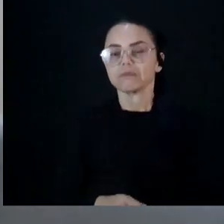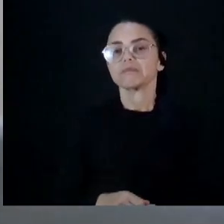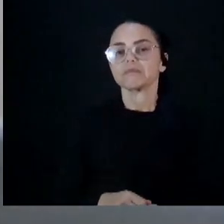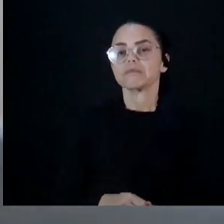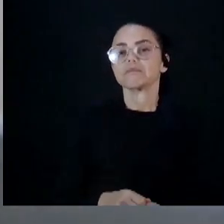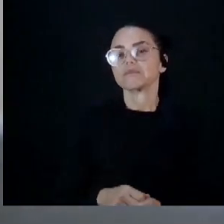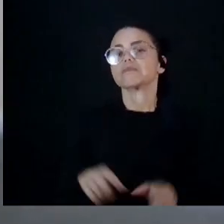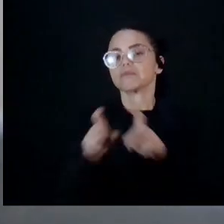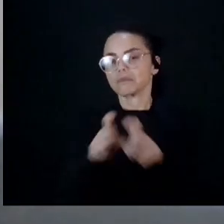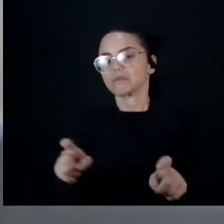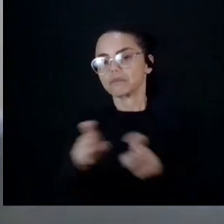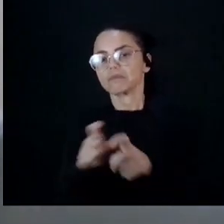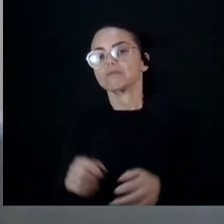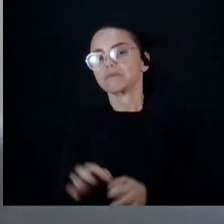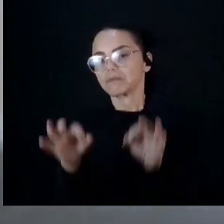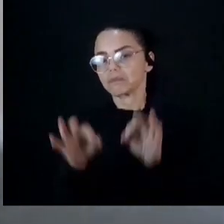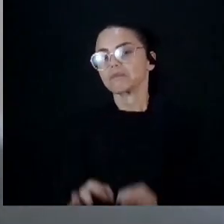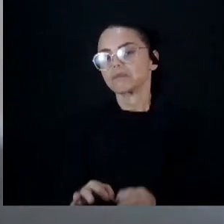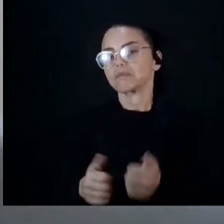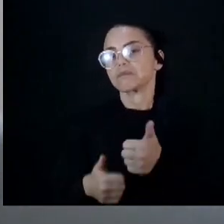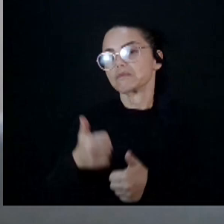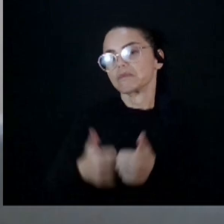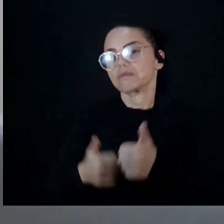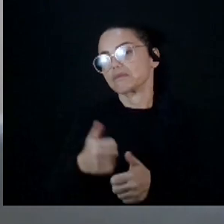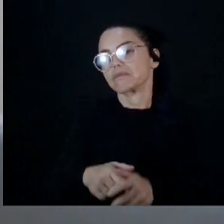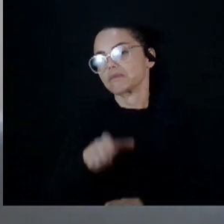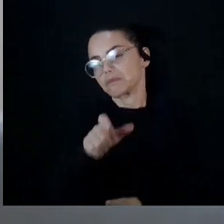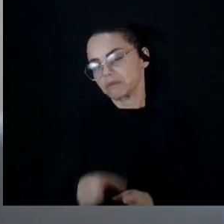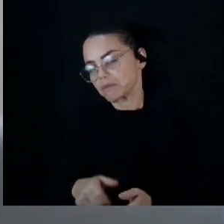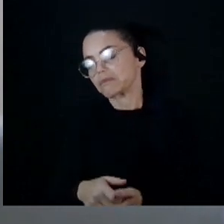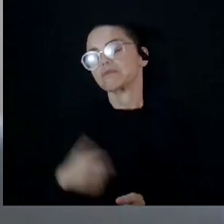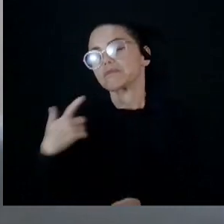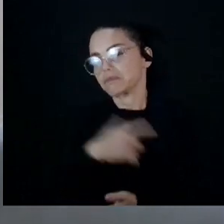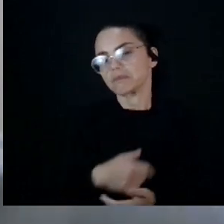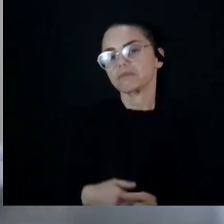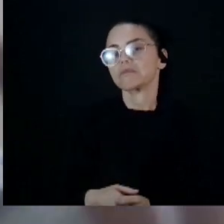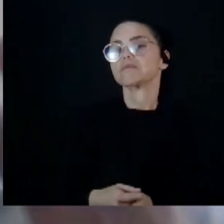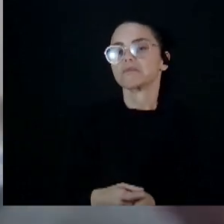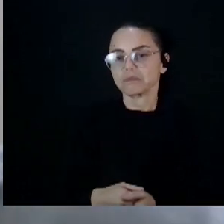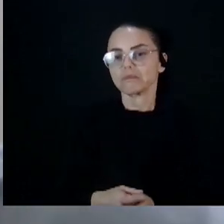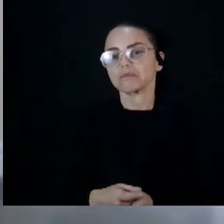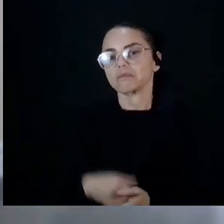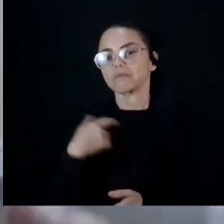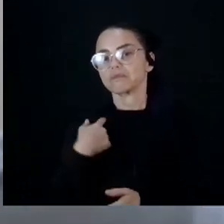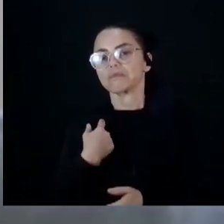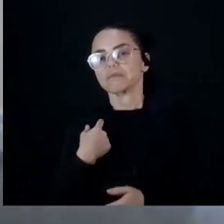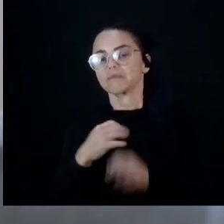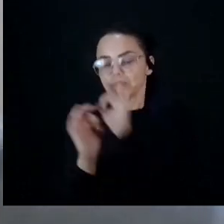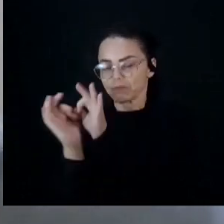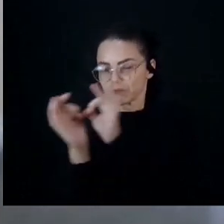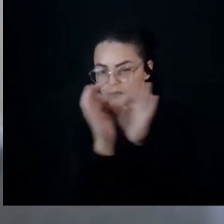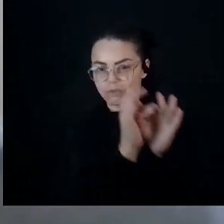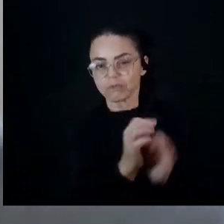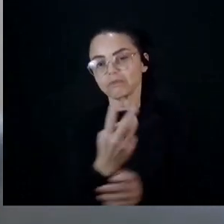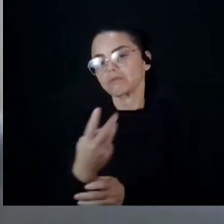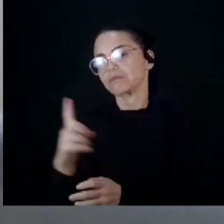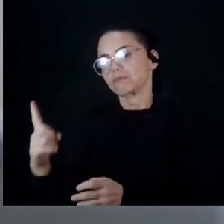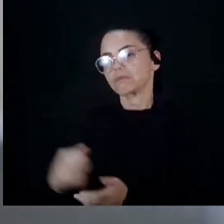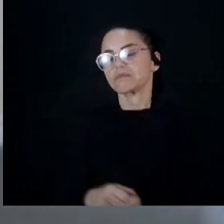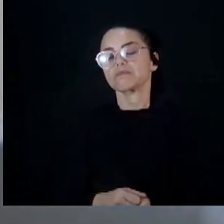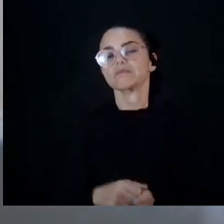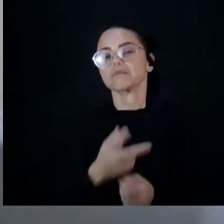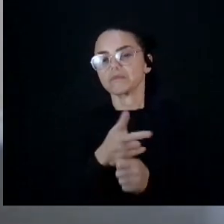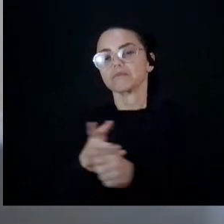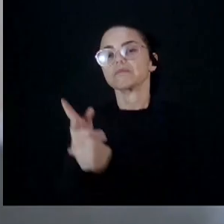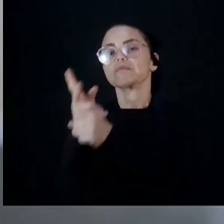bem fiel, né, ao próprio jogador, a gente consegue fazer tanto essa modelagem em 3D para a câmera 360,